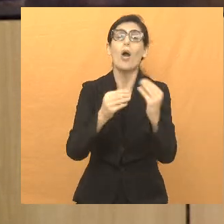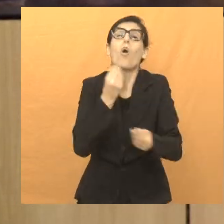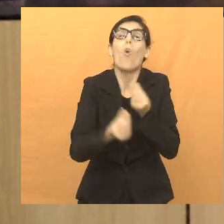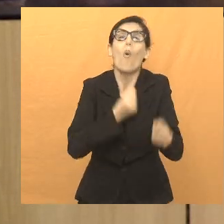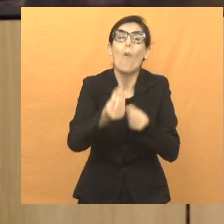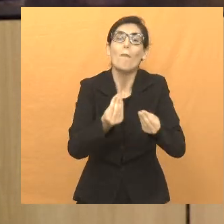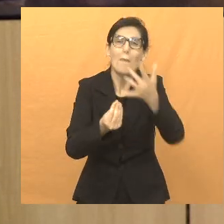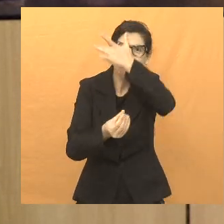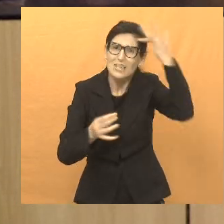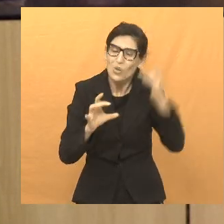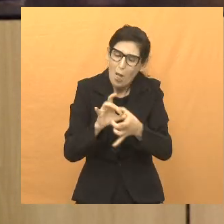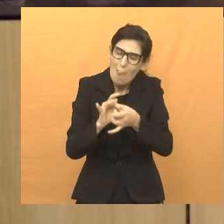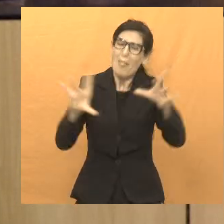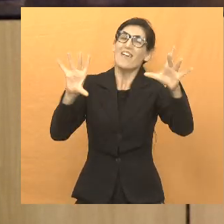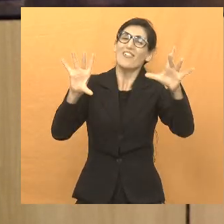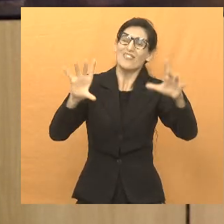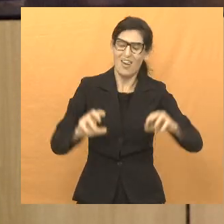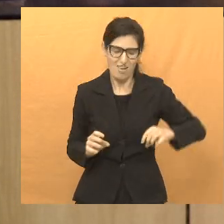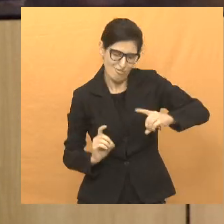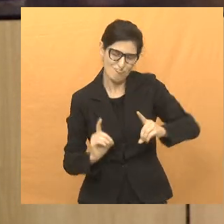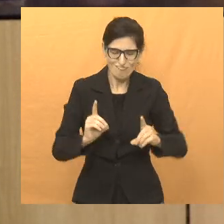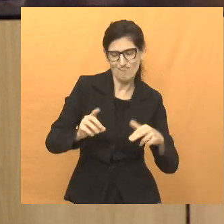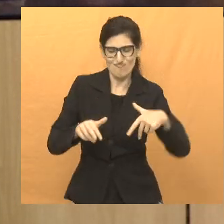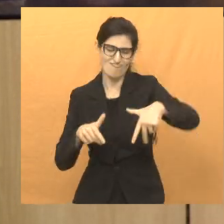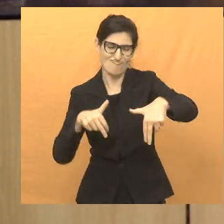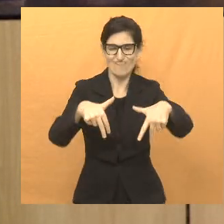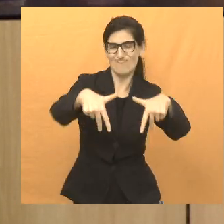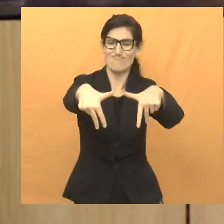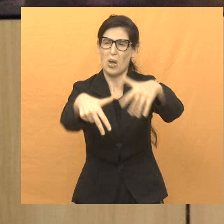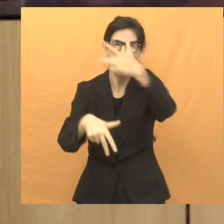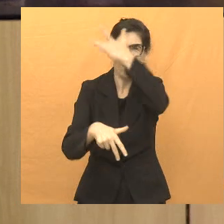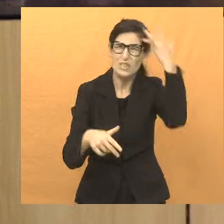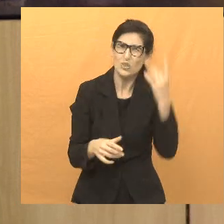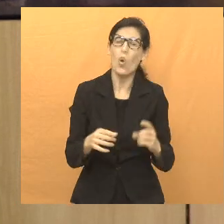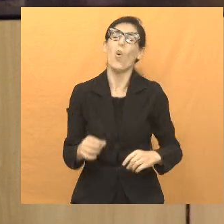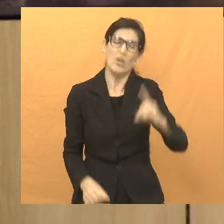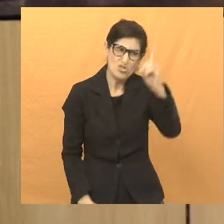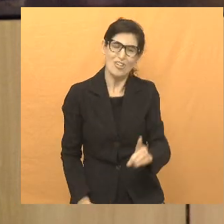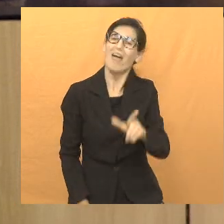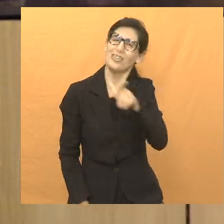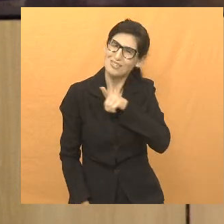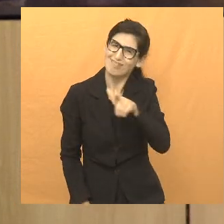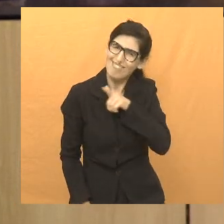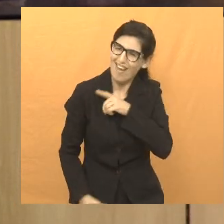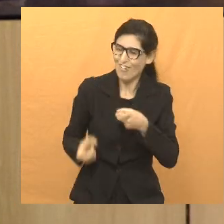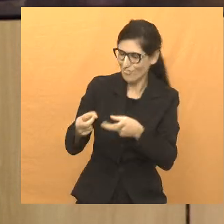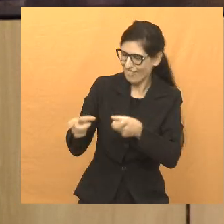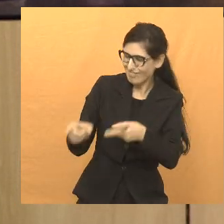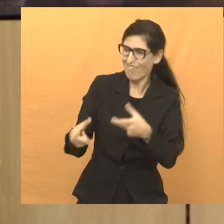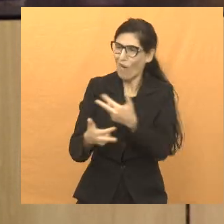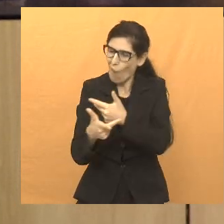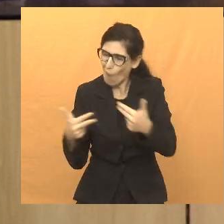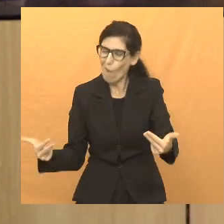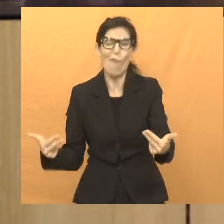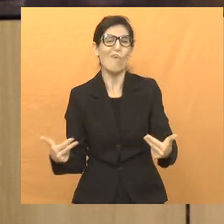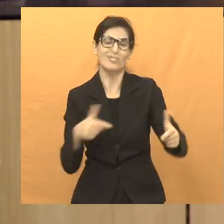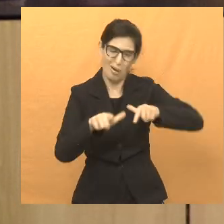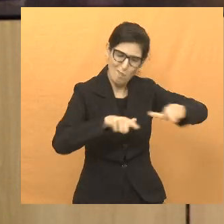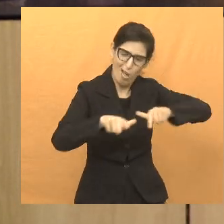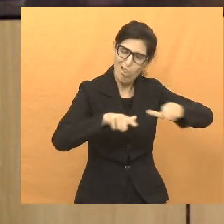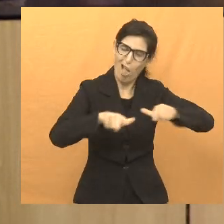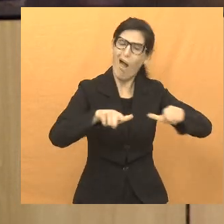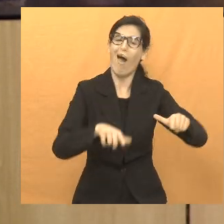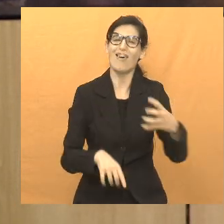vender, né? Então, são pessoas que têm direito, como qualquer outra, né, doença, em estar inserida na sociedade, né?